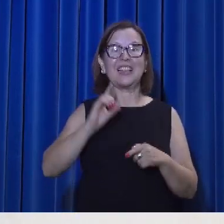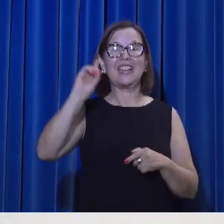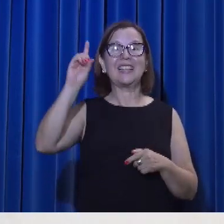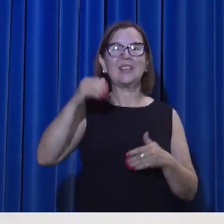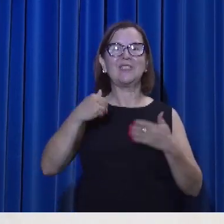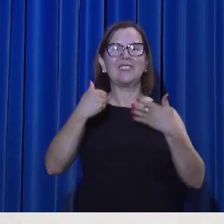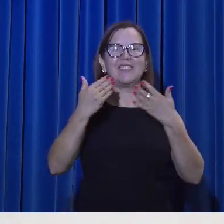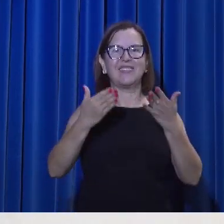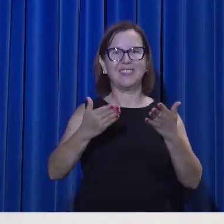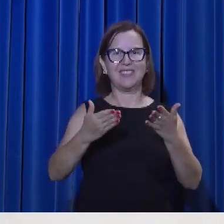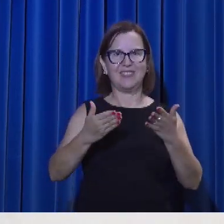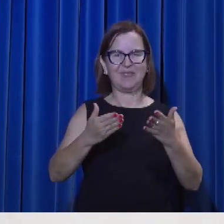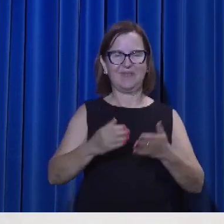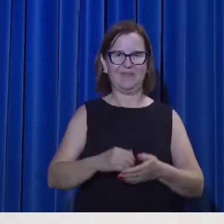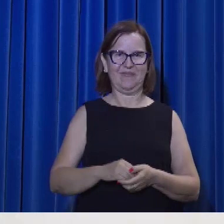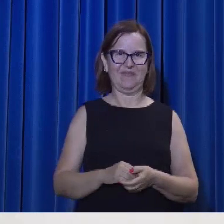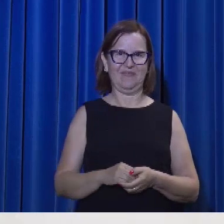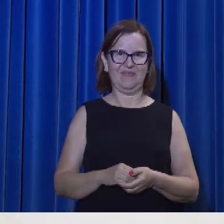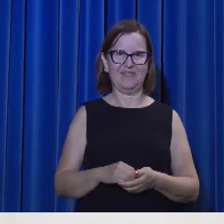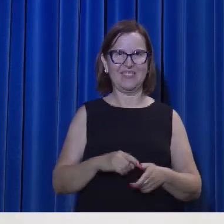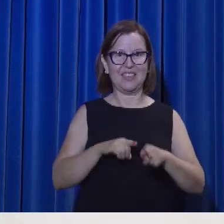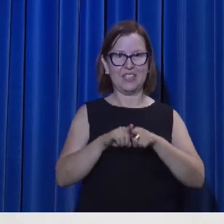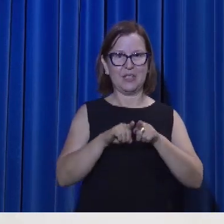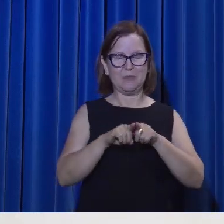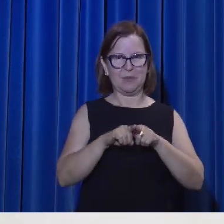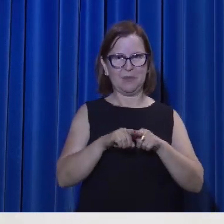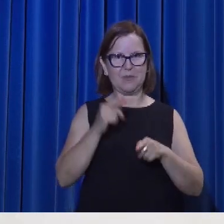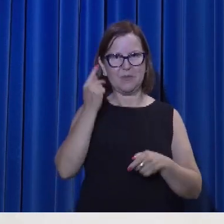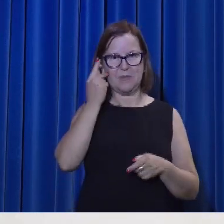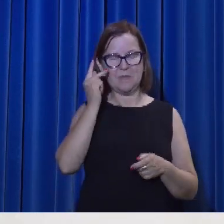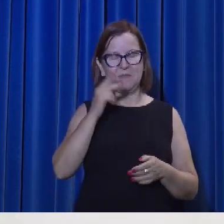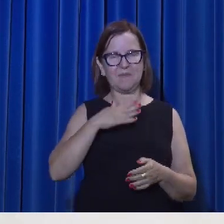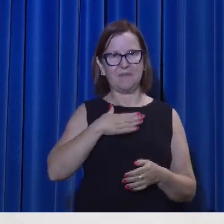Irmãos, para mim,